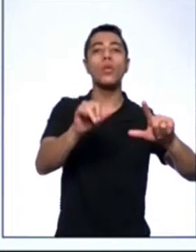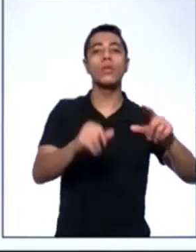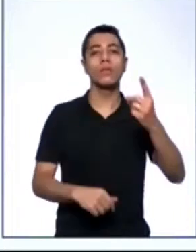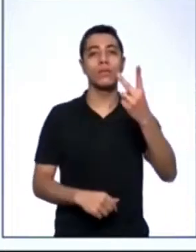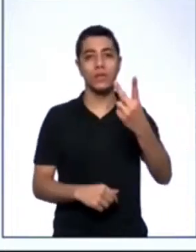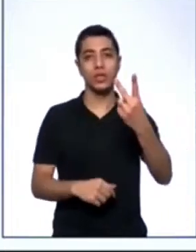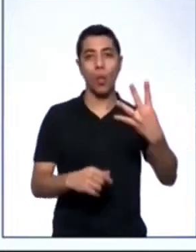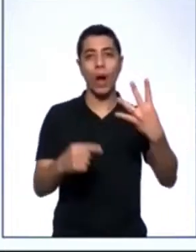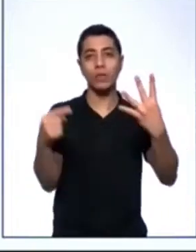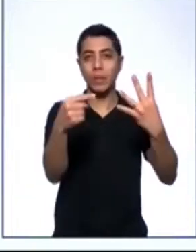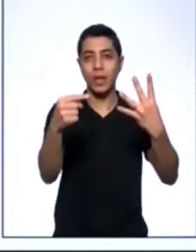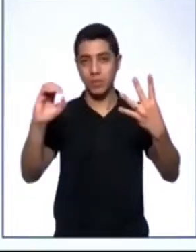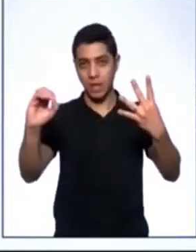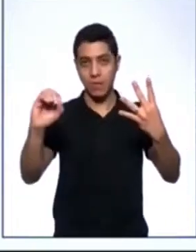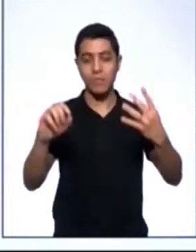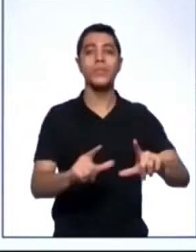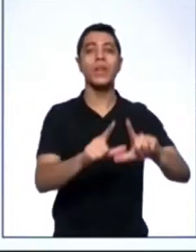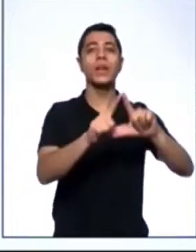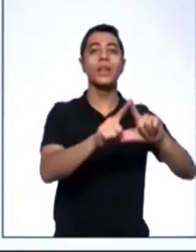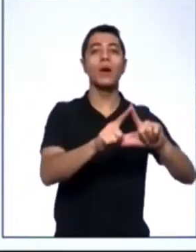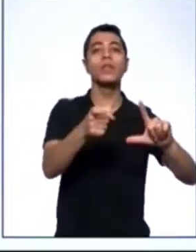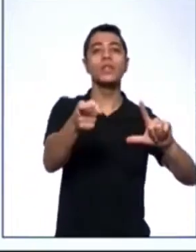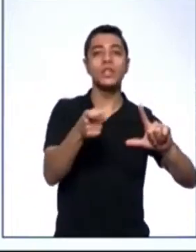0 - 48